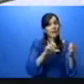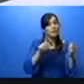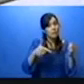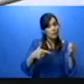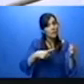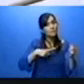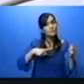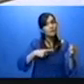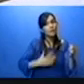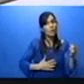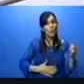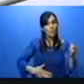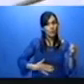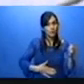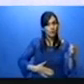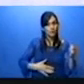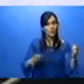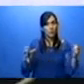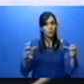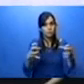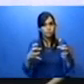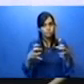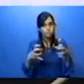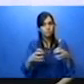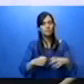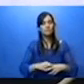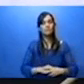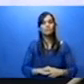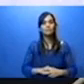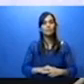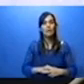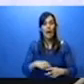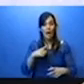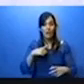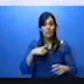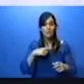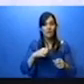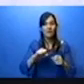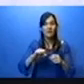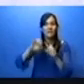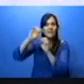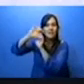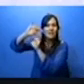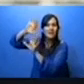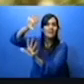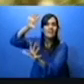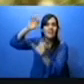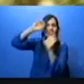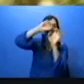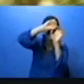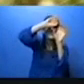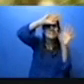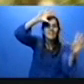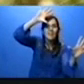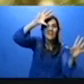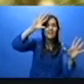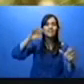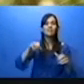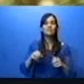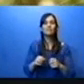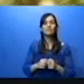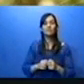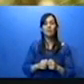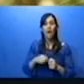as fiandeiras, que dentro da fiandeira tem uma glândula que produz a teia. E já que estamos falando de